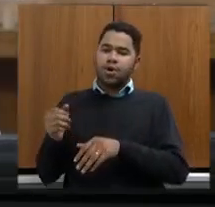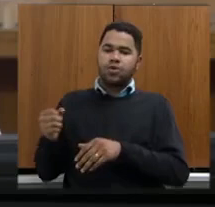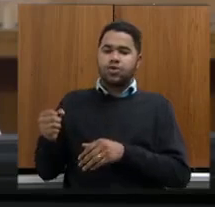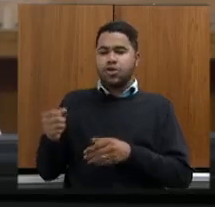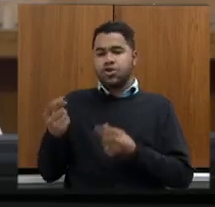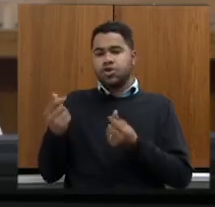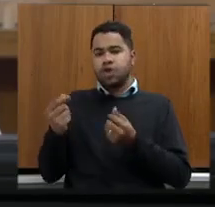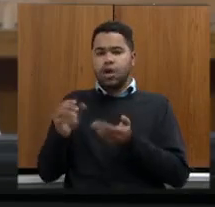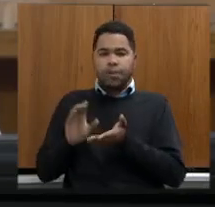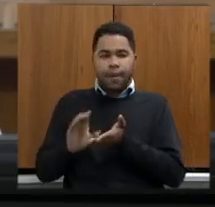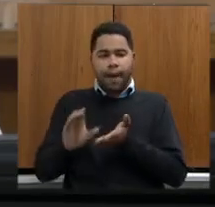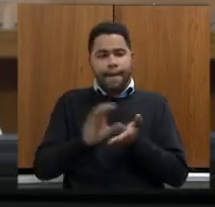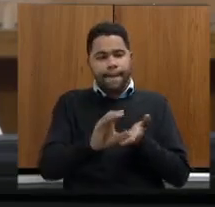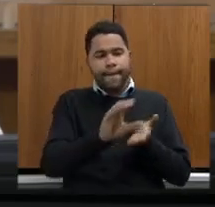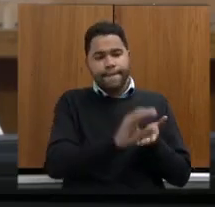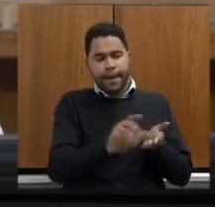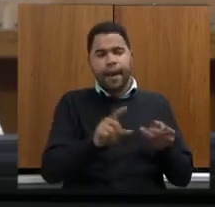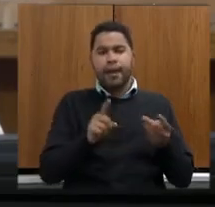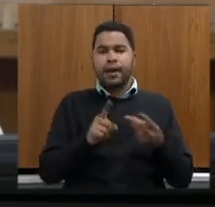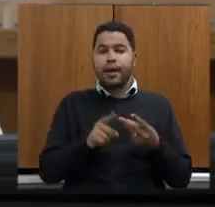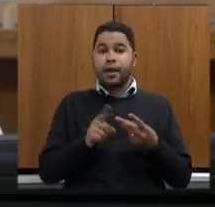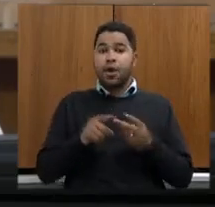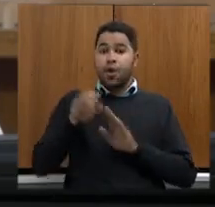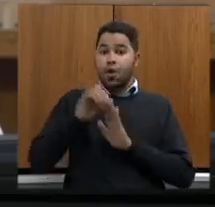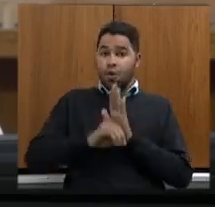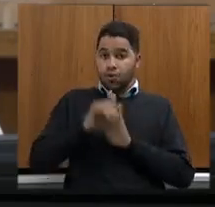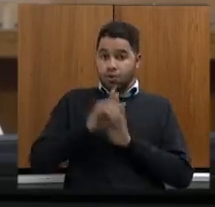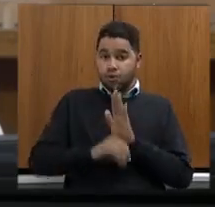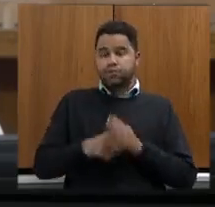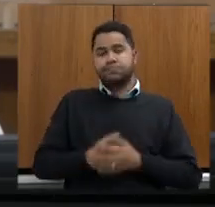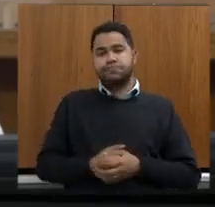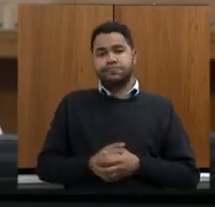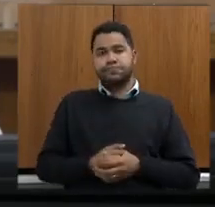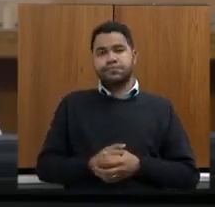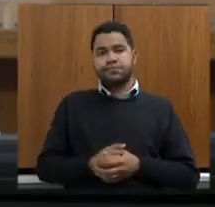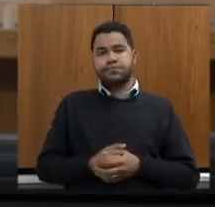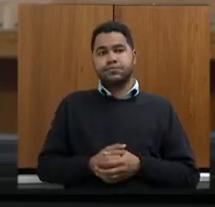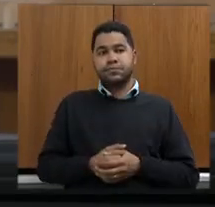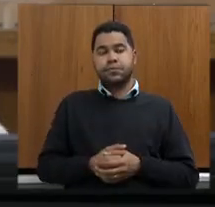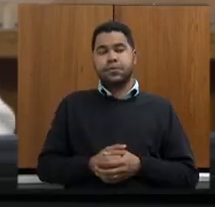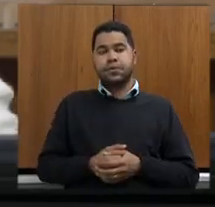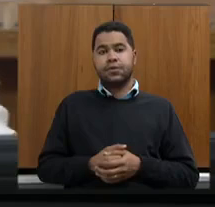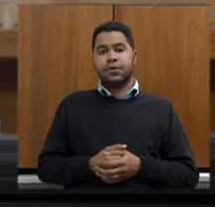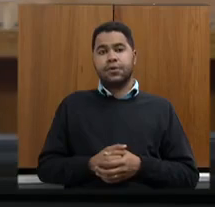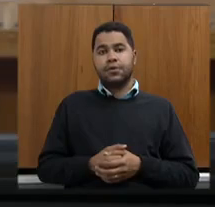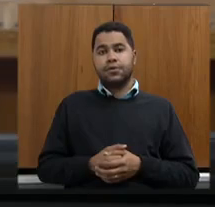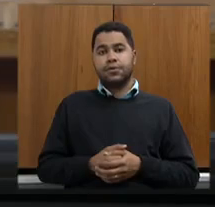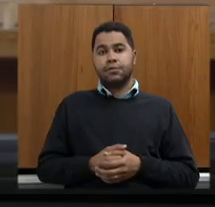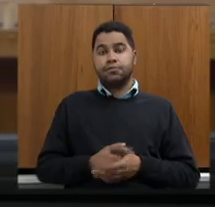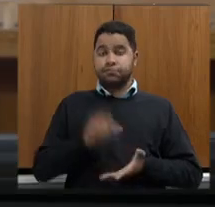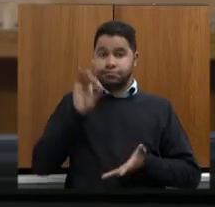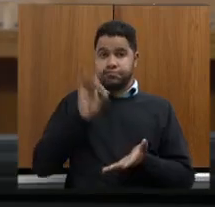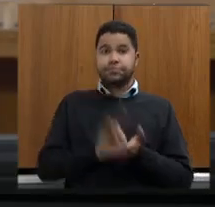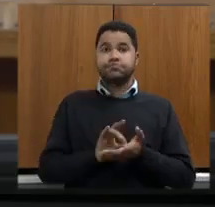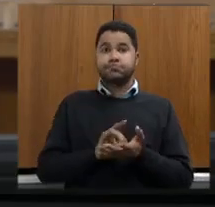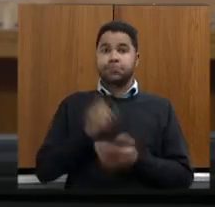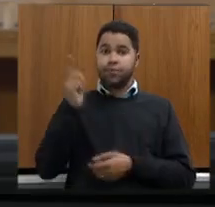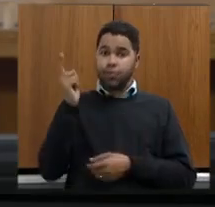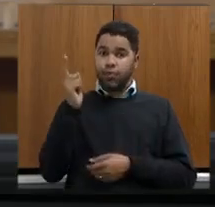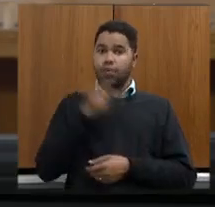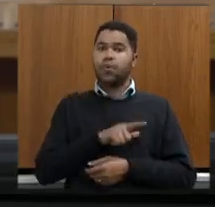financeiros e de recursos orçamentários e de fato